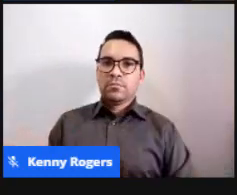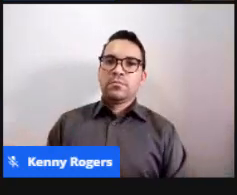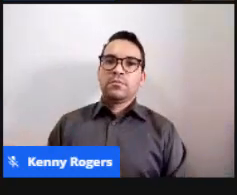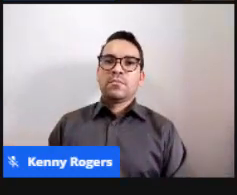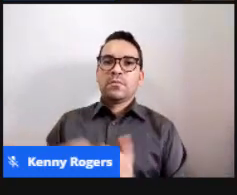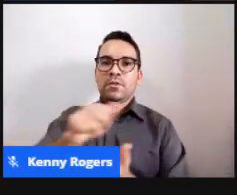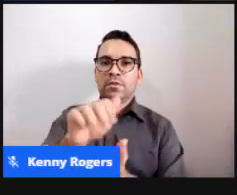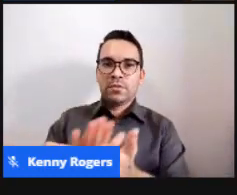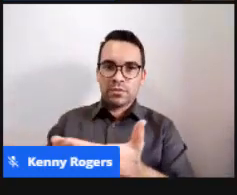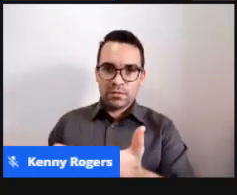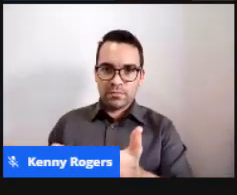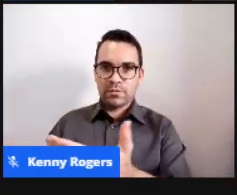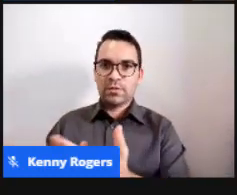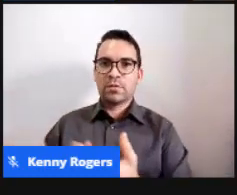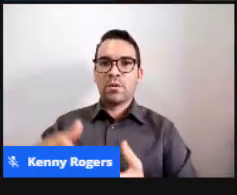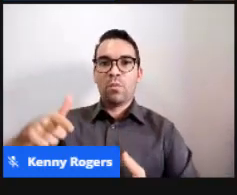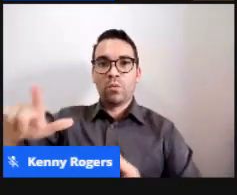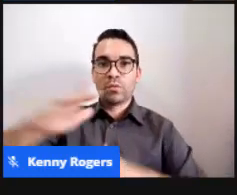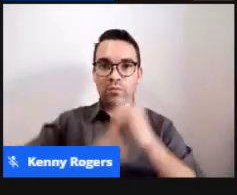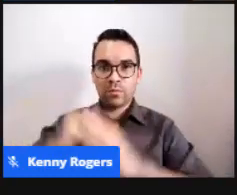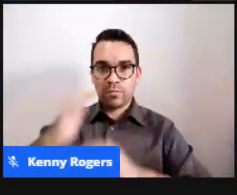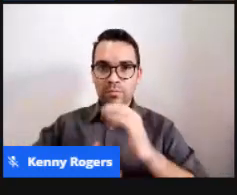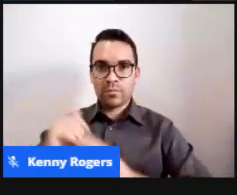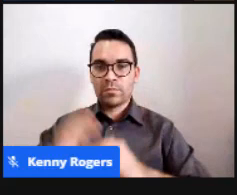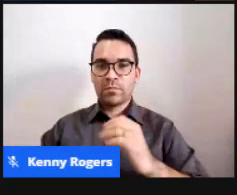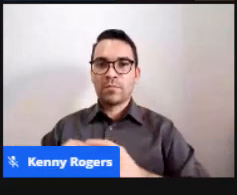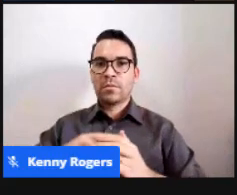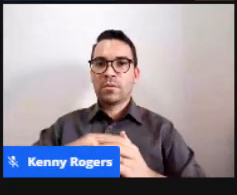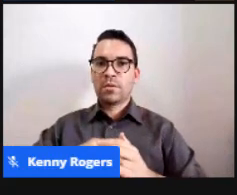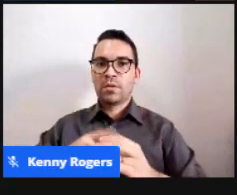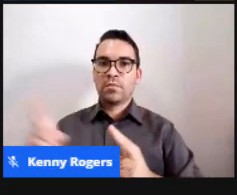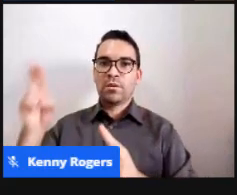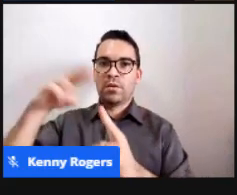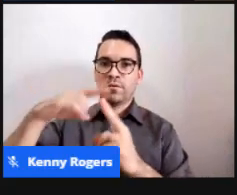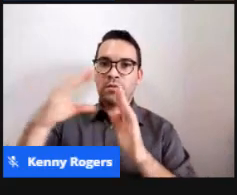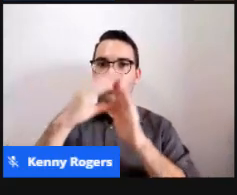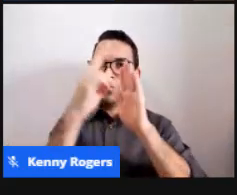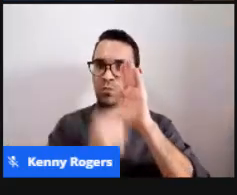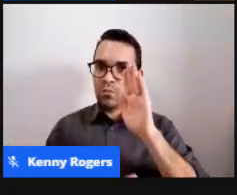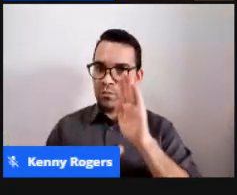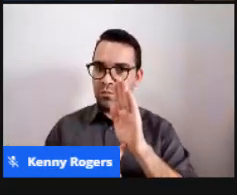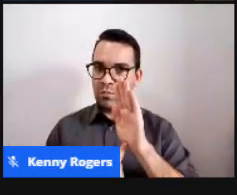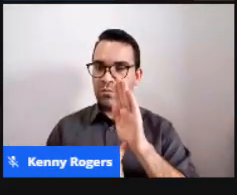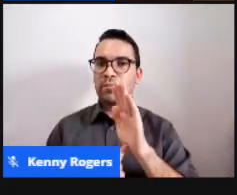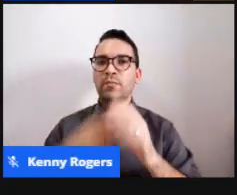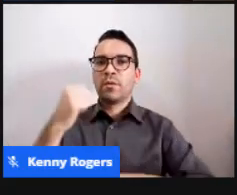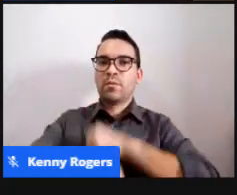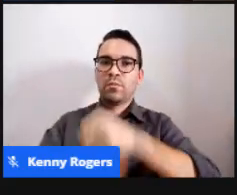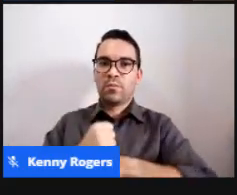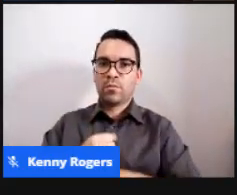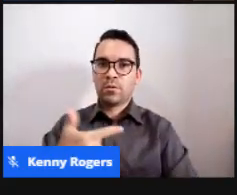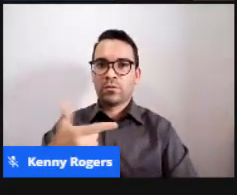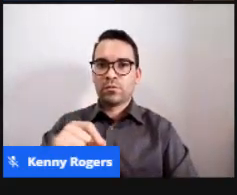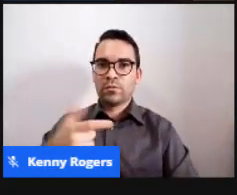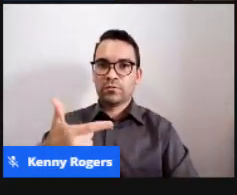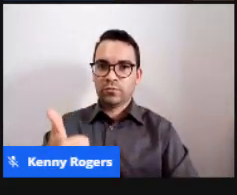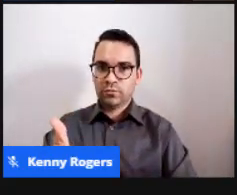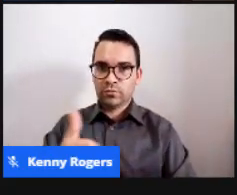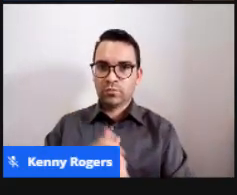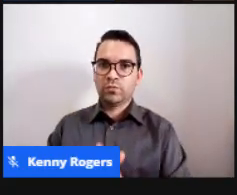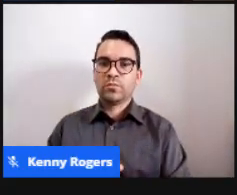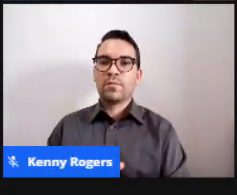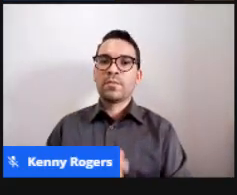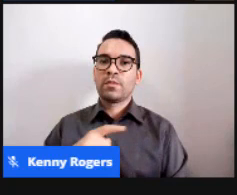essas habilidades que está no nosso referencial circunstancial, que é ele que vai valer para 2021, a gente também olhou os eixos